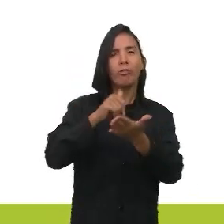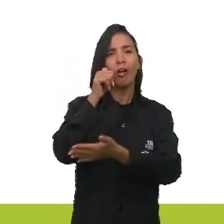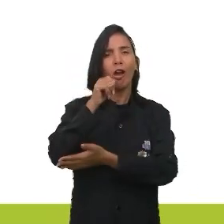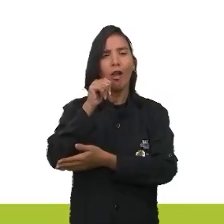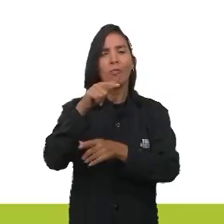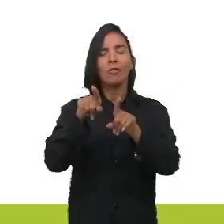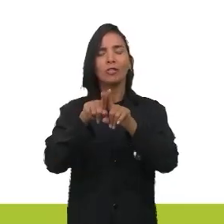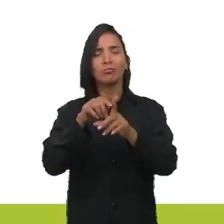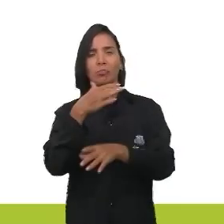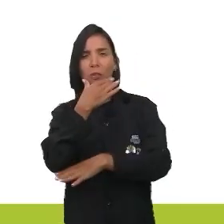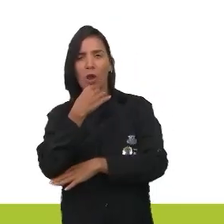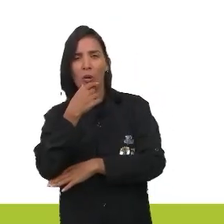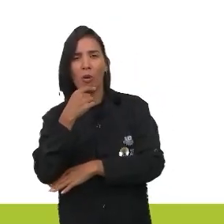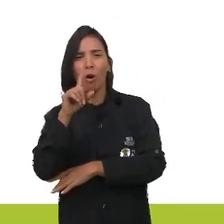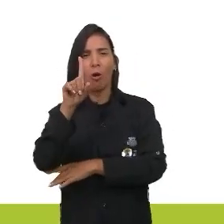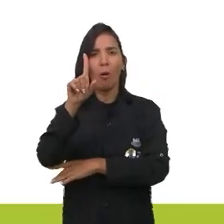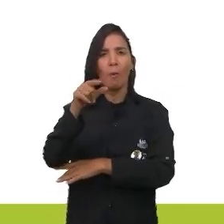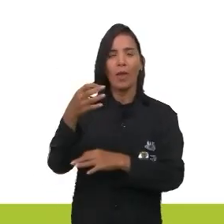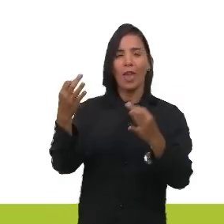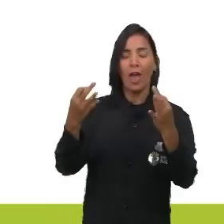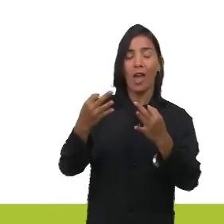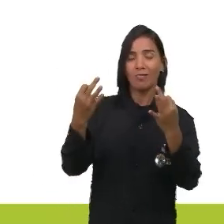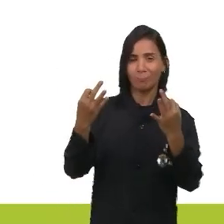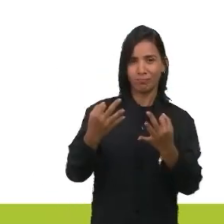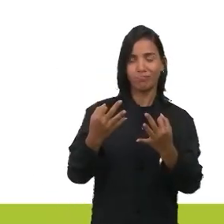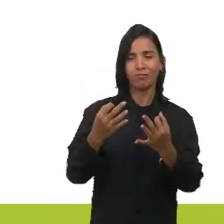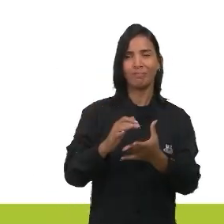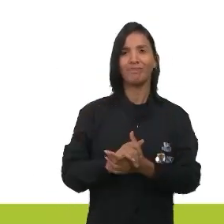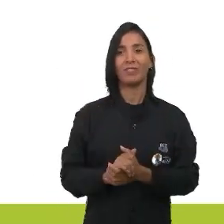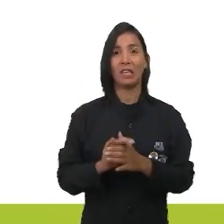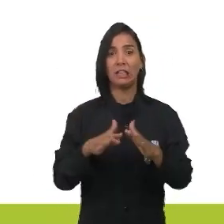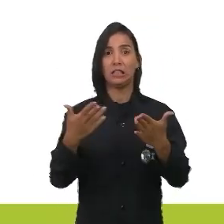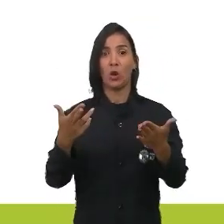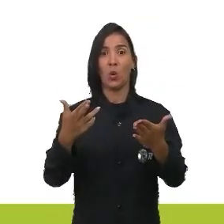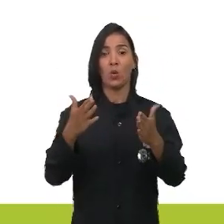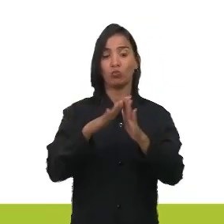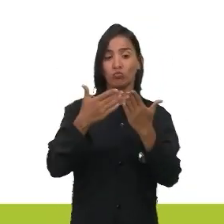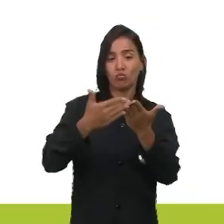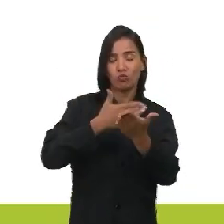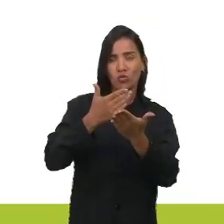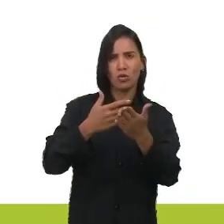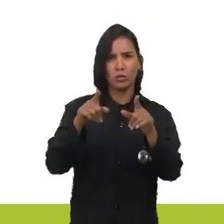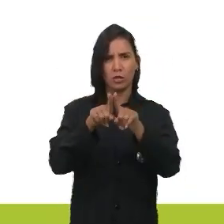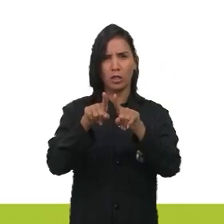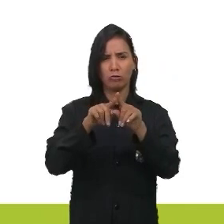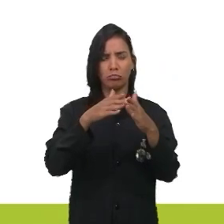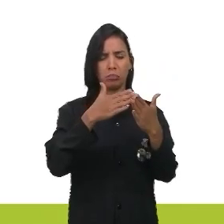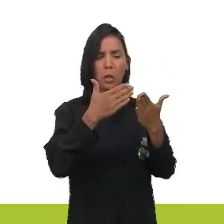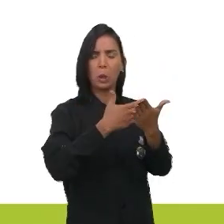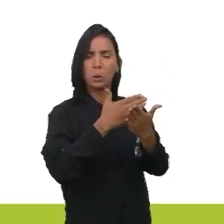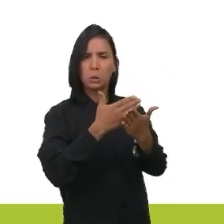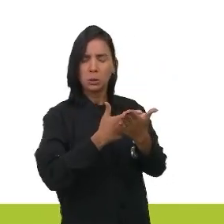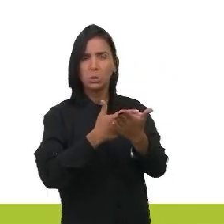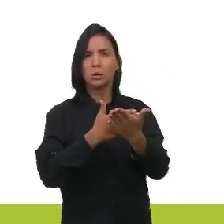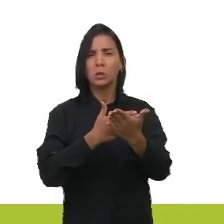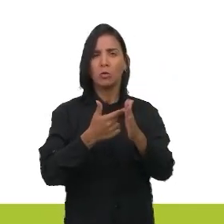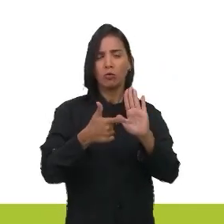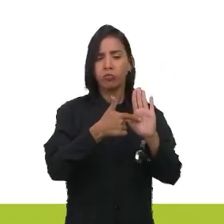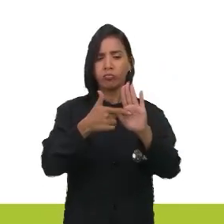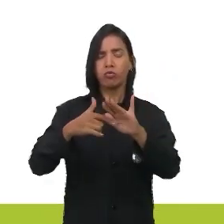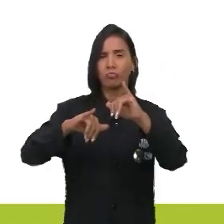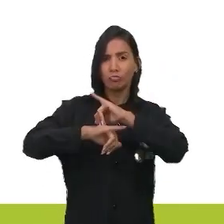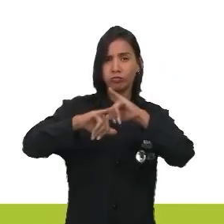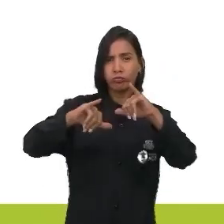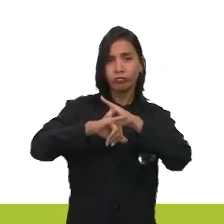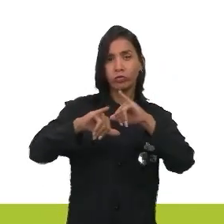moda. É capa de revistas, matérias de jornais, manchetes publicitárias, e se